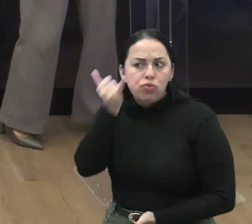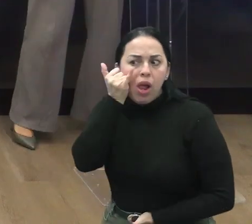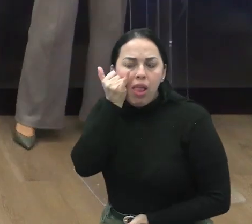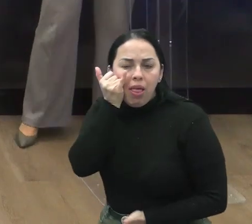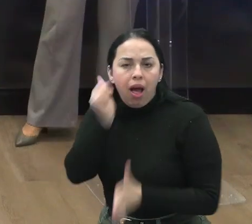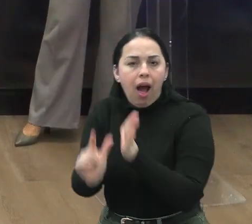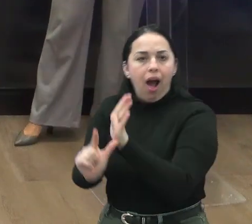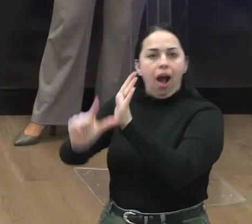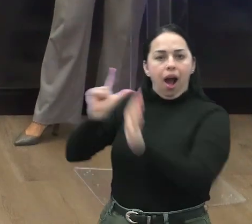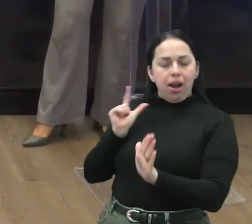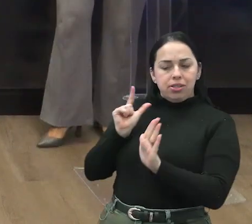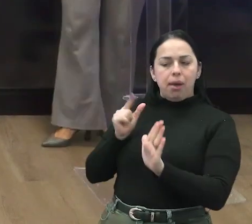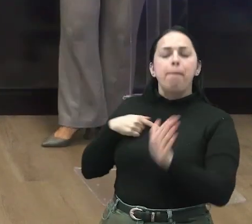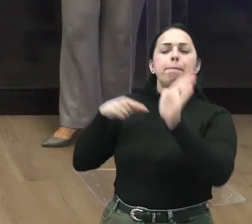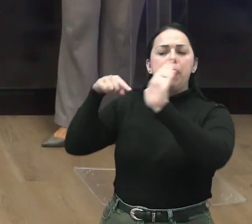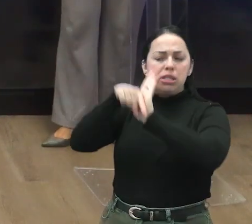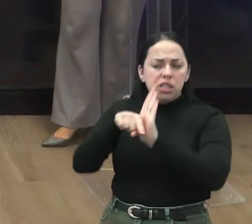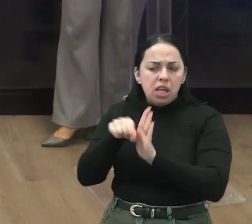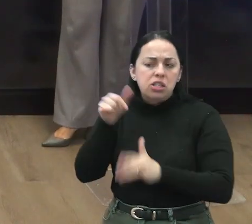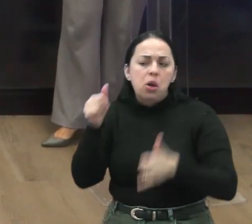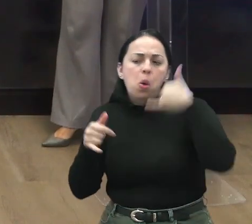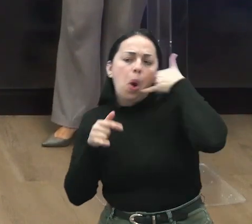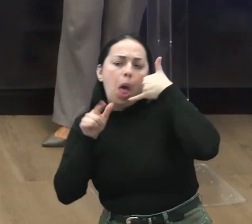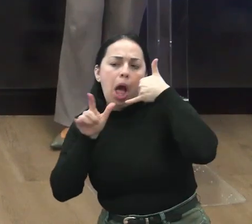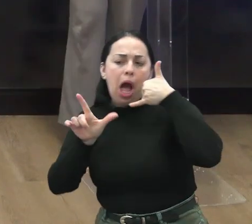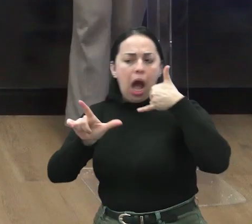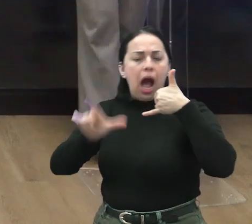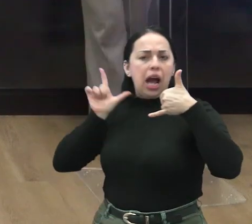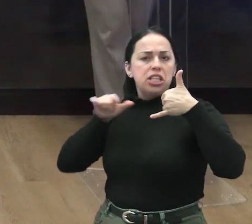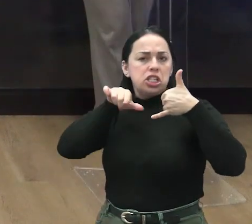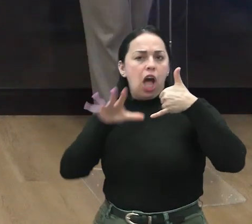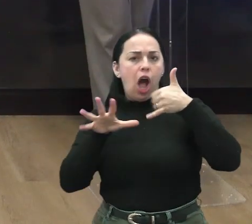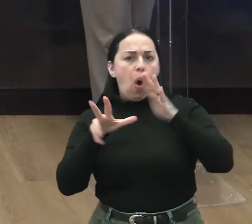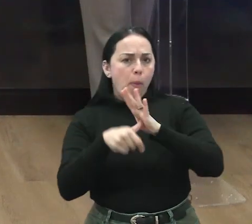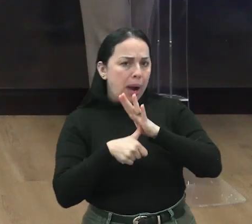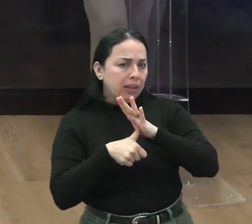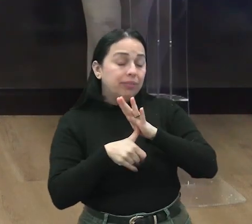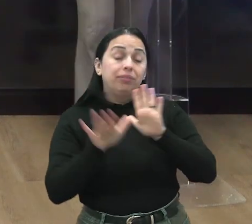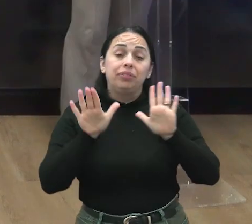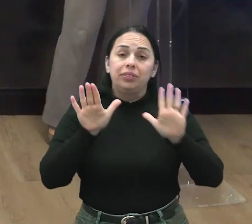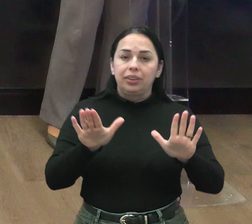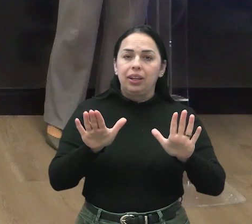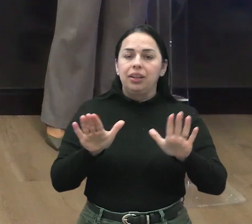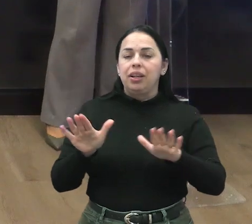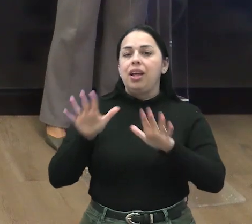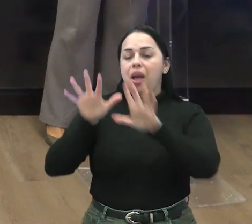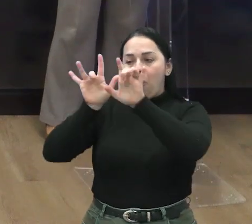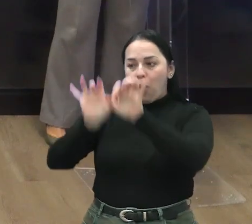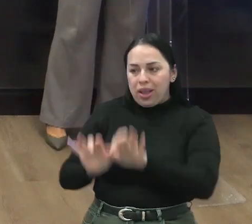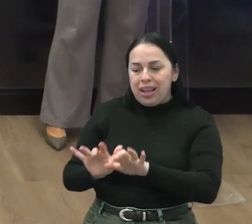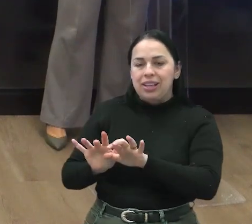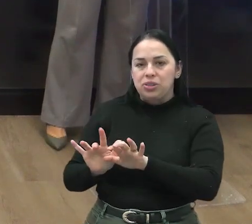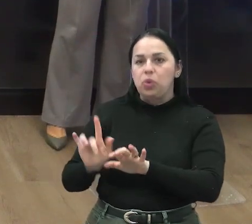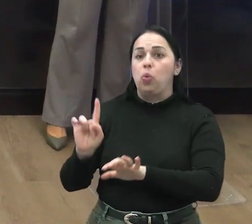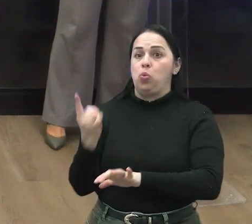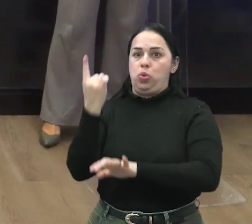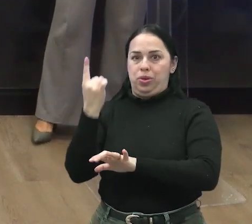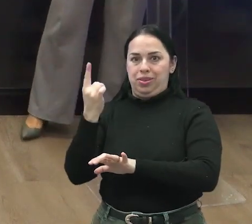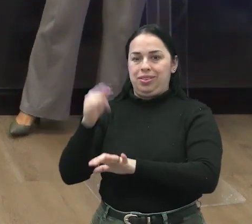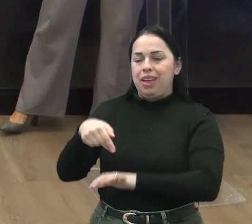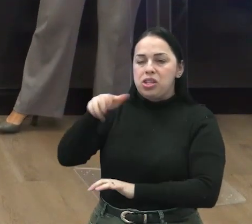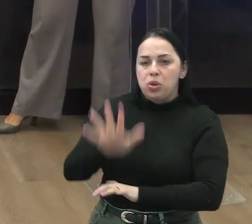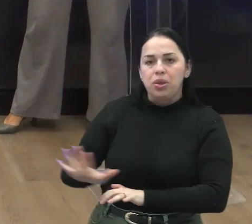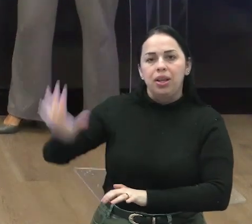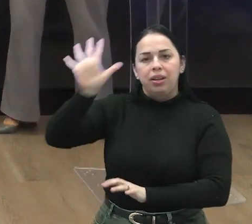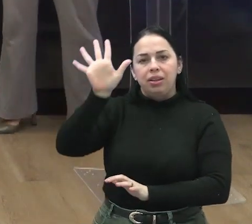um celular usado, consulte se o aparelho possui algum tipo de restrição. É o Cadastro Nacional, que